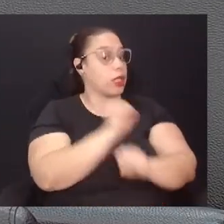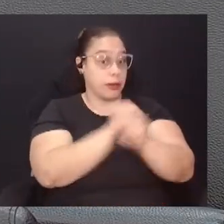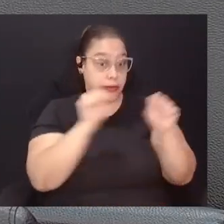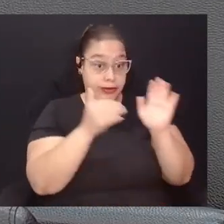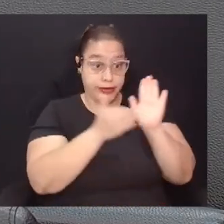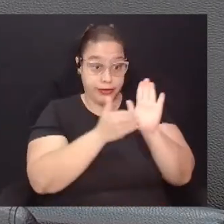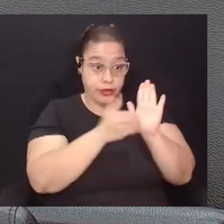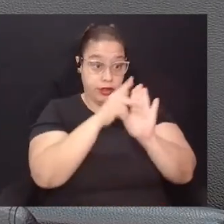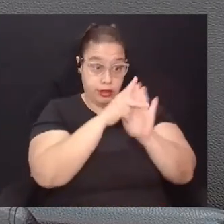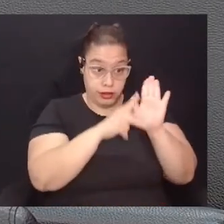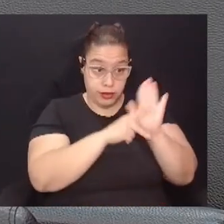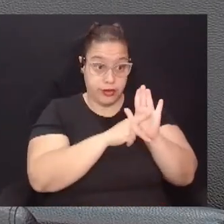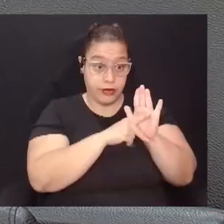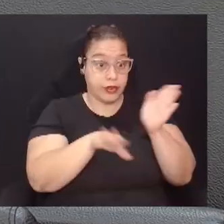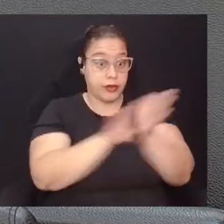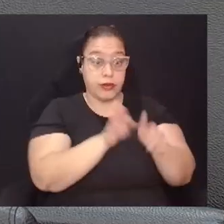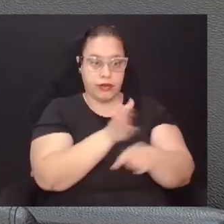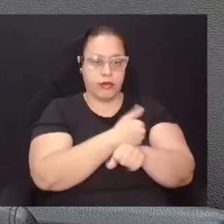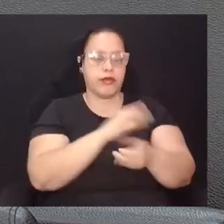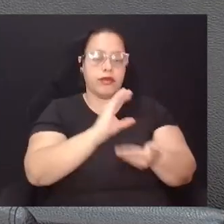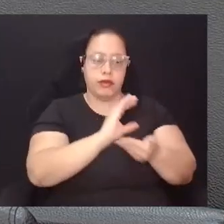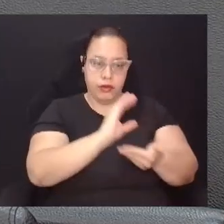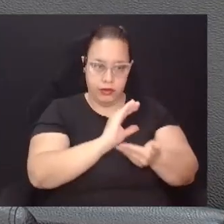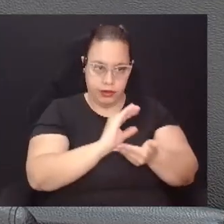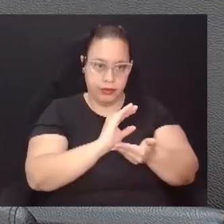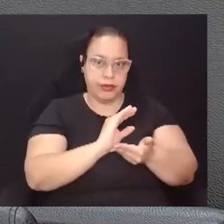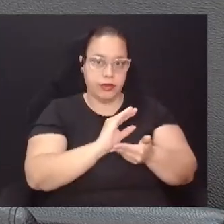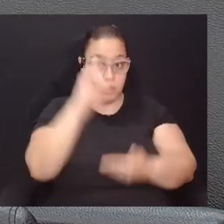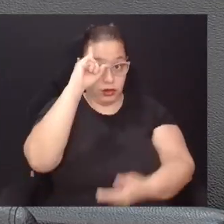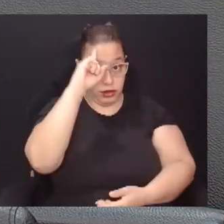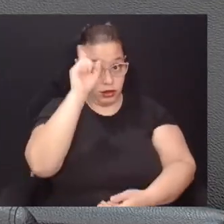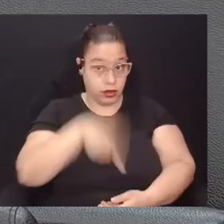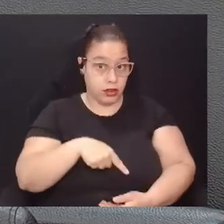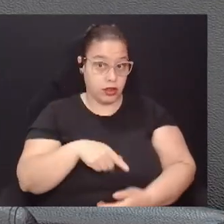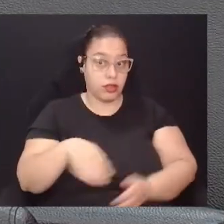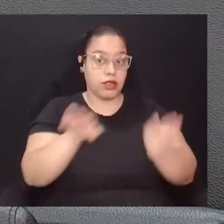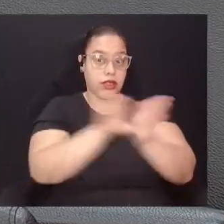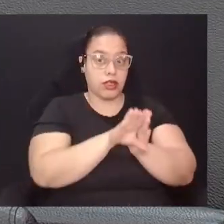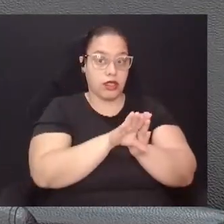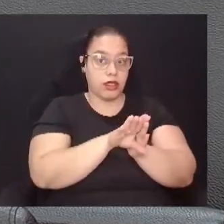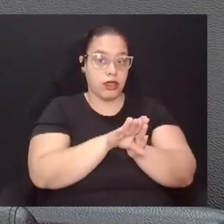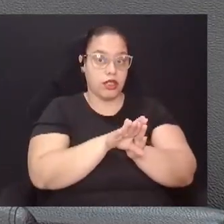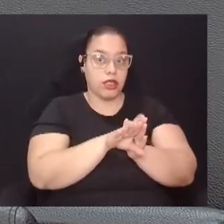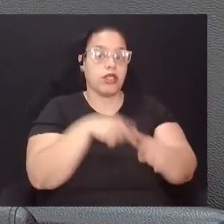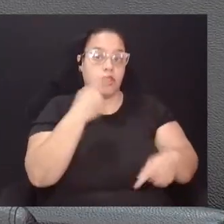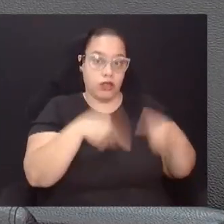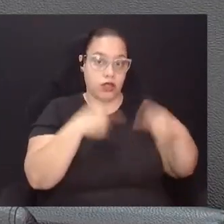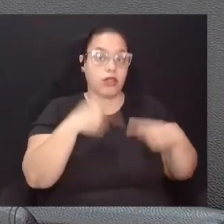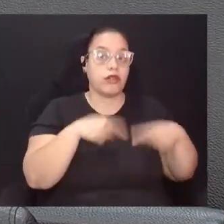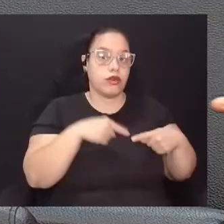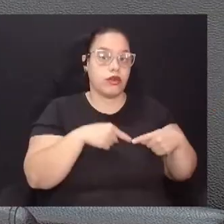maior transparência e que esse projeto, inclusive, chegue antes ao Conselho, para que, se a data for essa, ele vai ter que chegar no Conselho, né, para